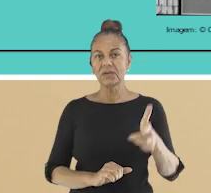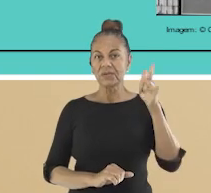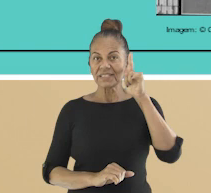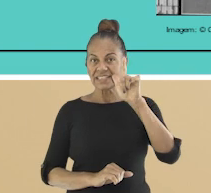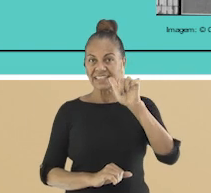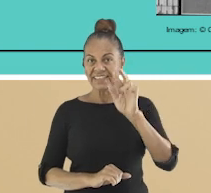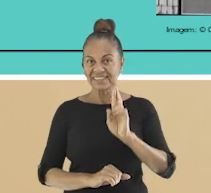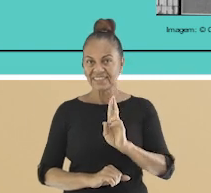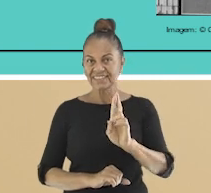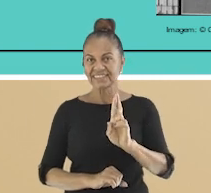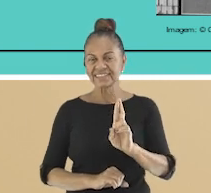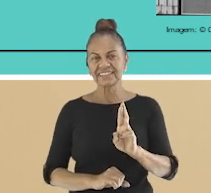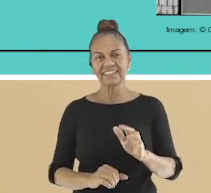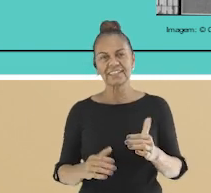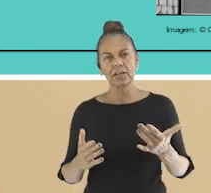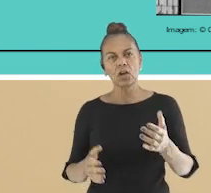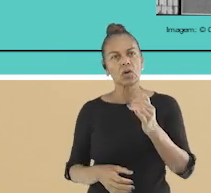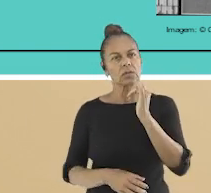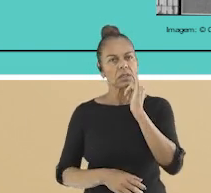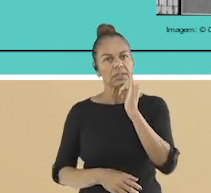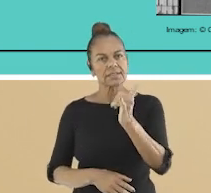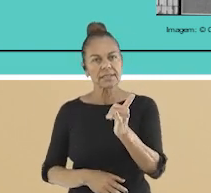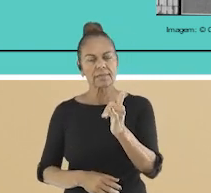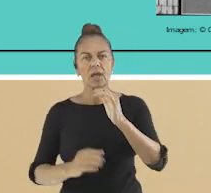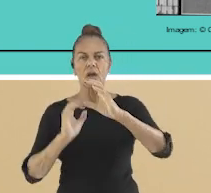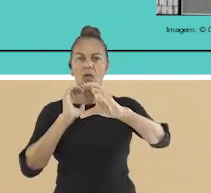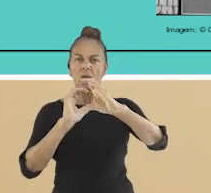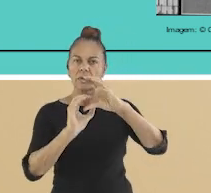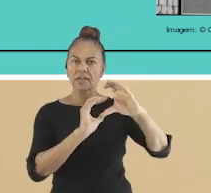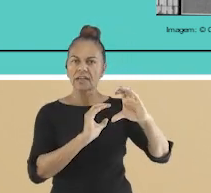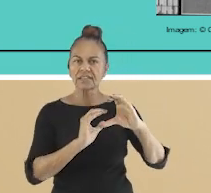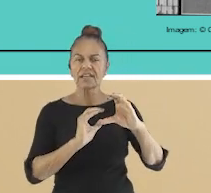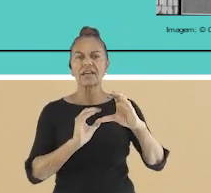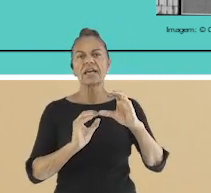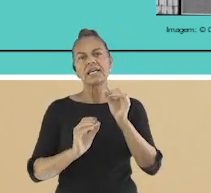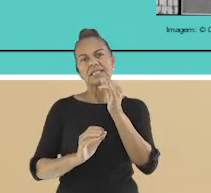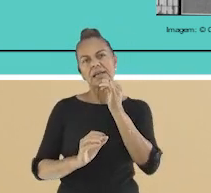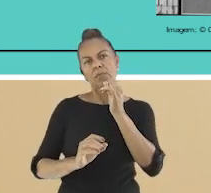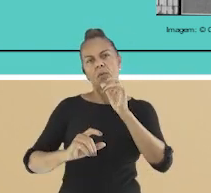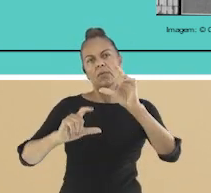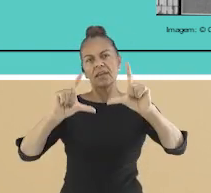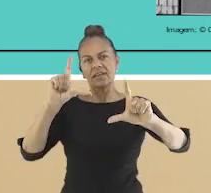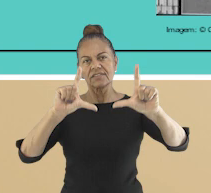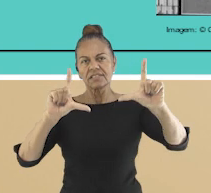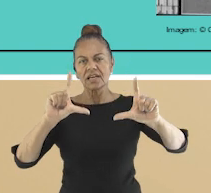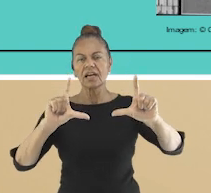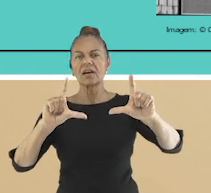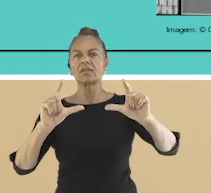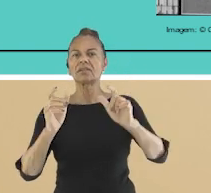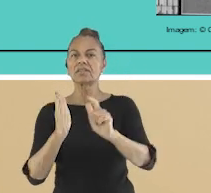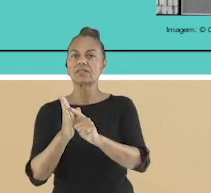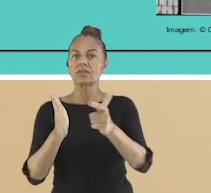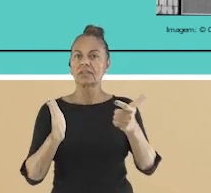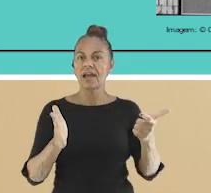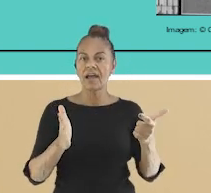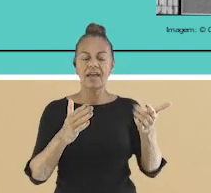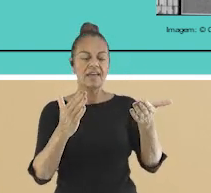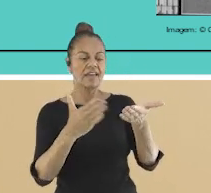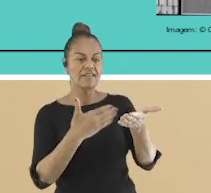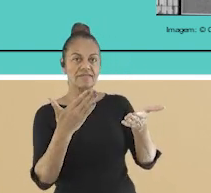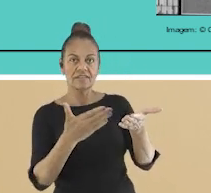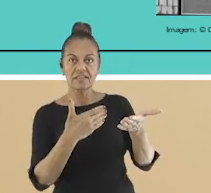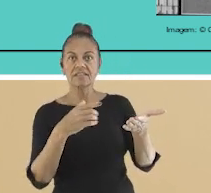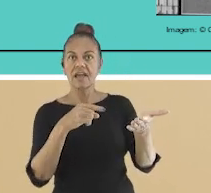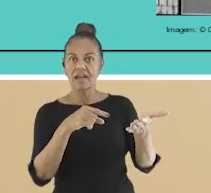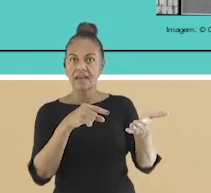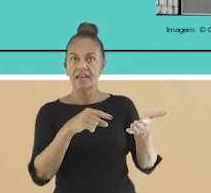Conseguiram responder? Quando dizemos que algum meio de comunicação, como a televisão, jornais e revistas, são veículos de